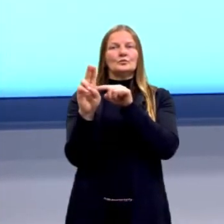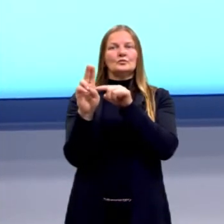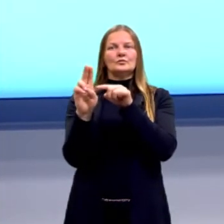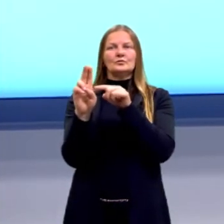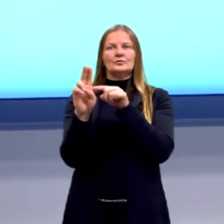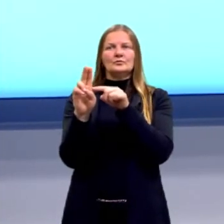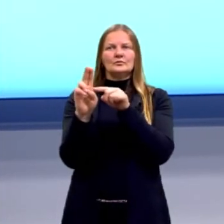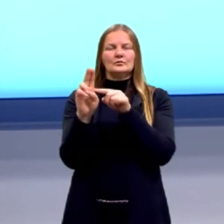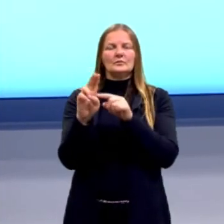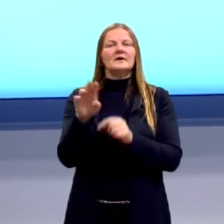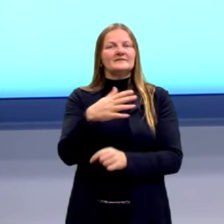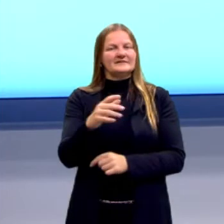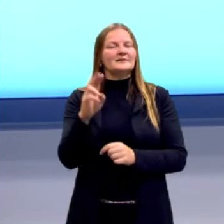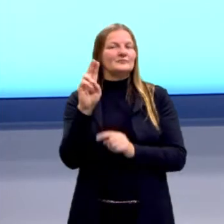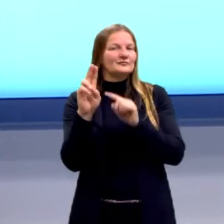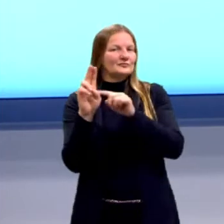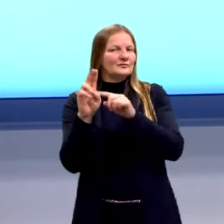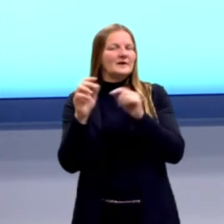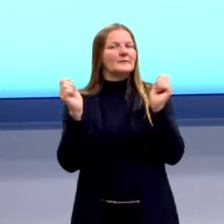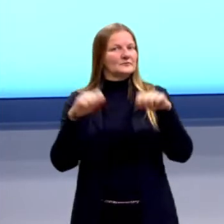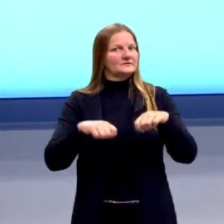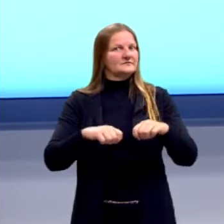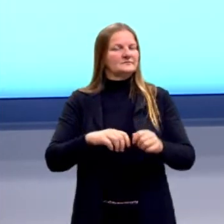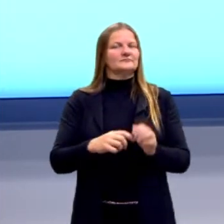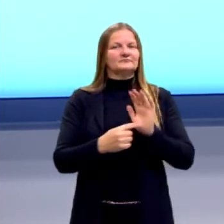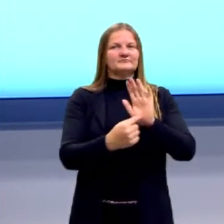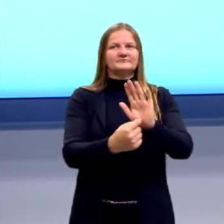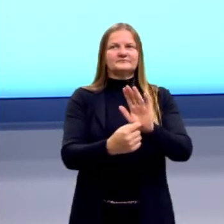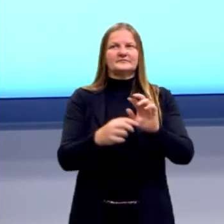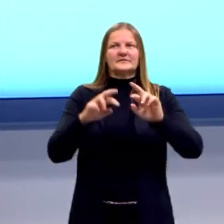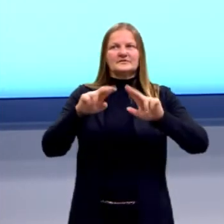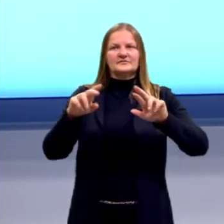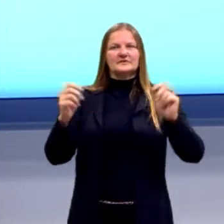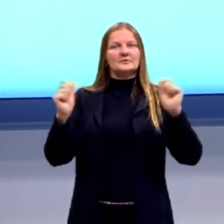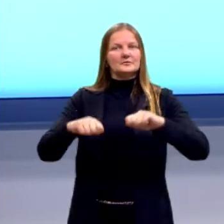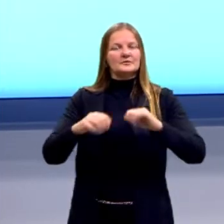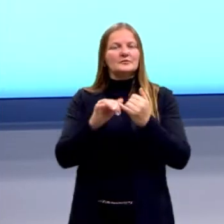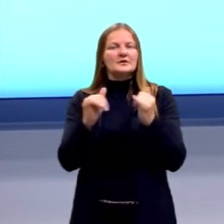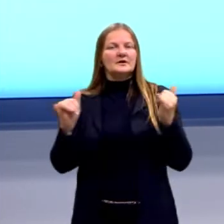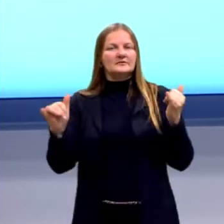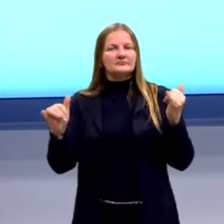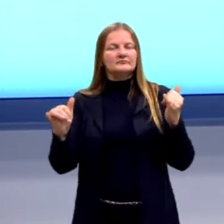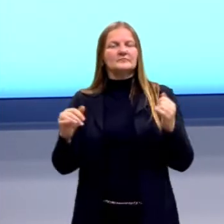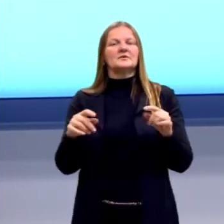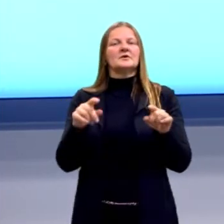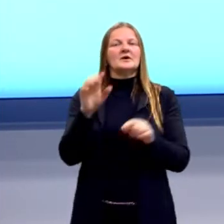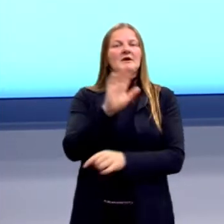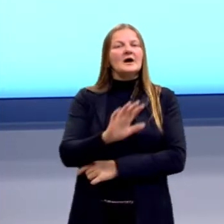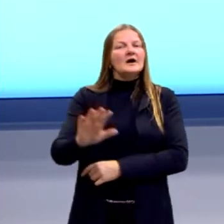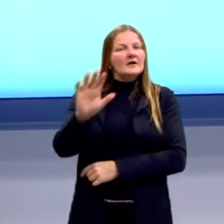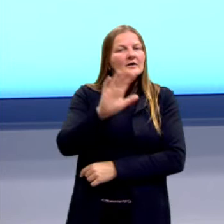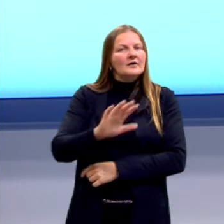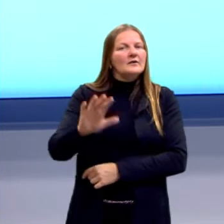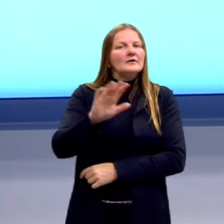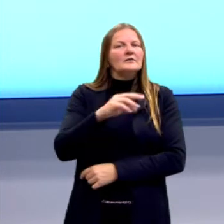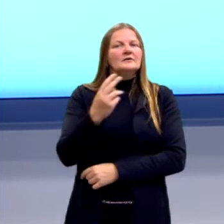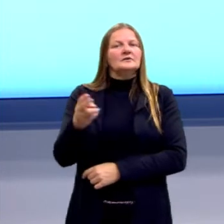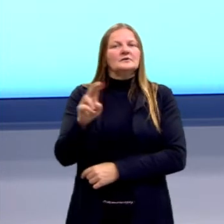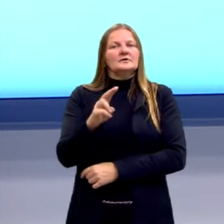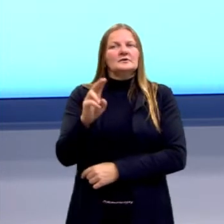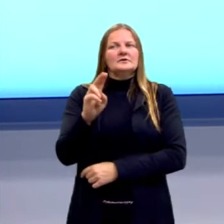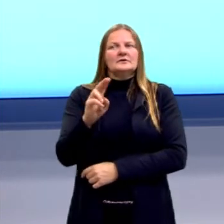bem comum aparecer como o também e o diferença de potencial elétrico e geralmente aparece somente